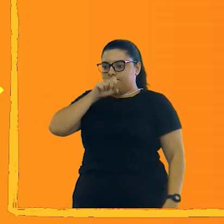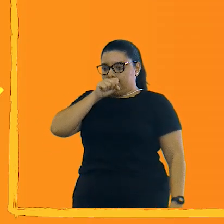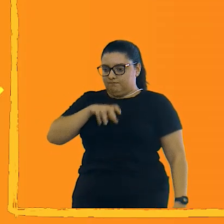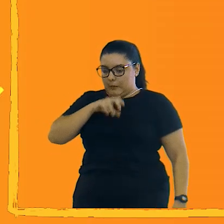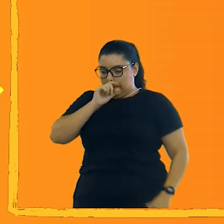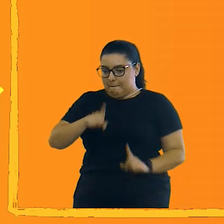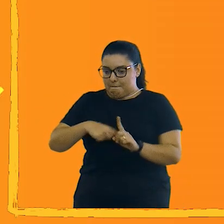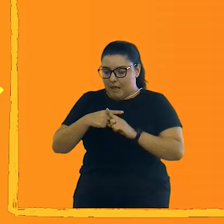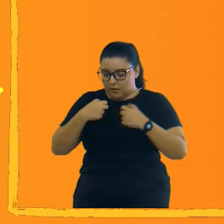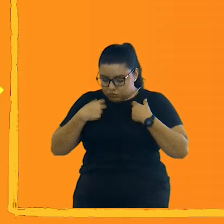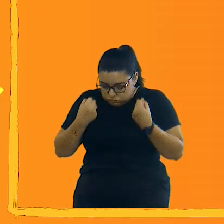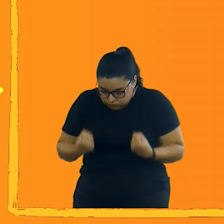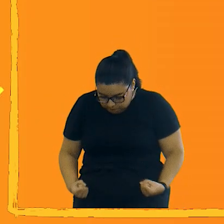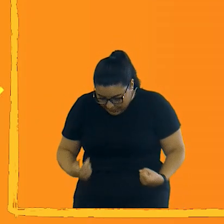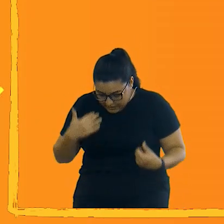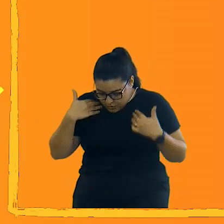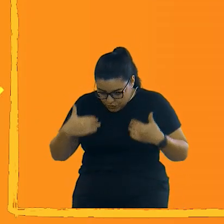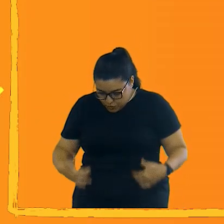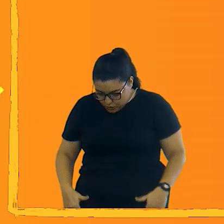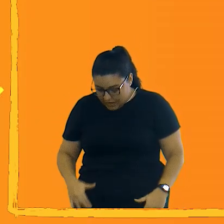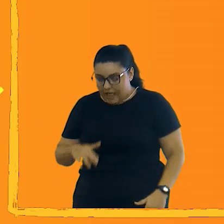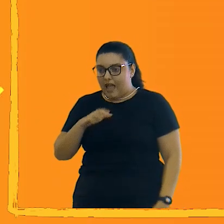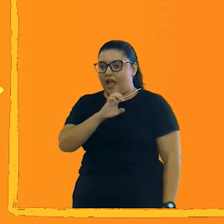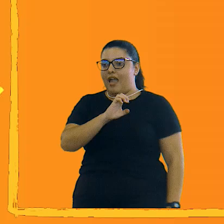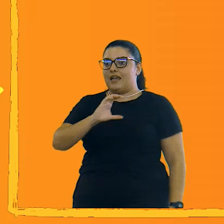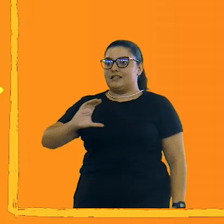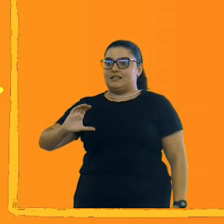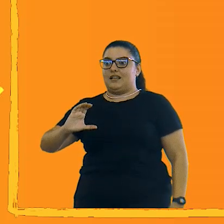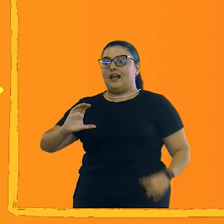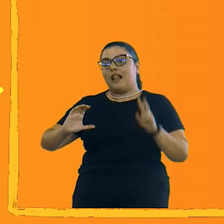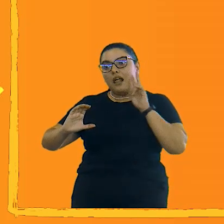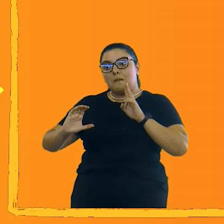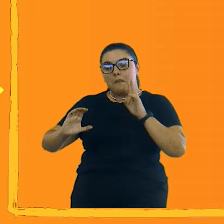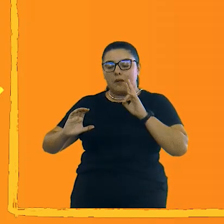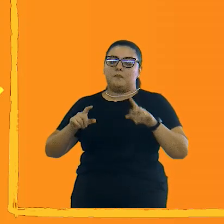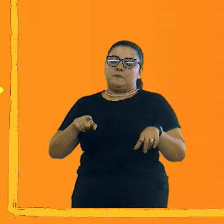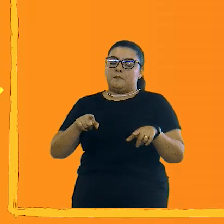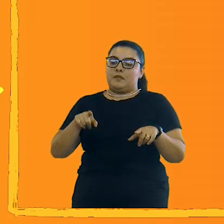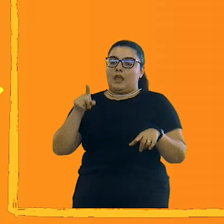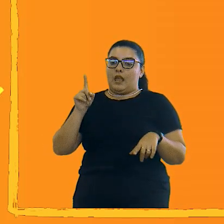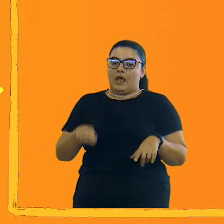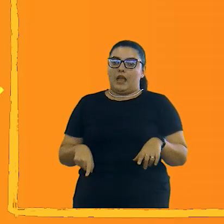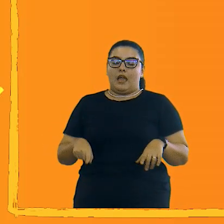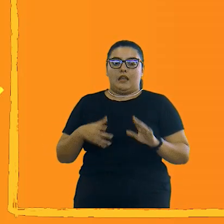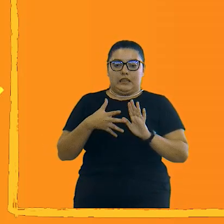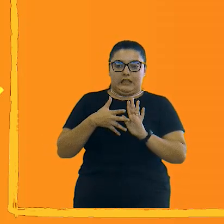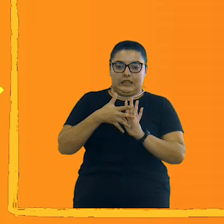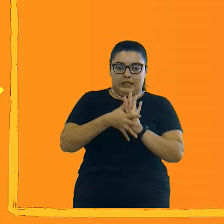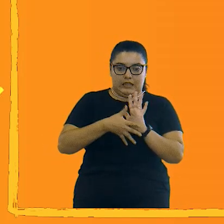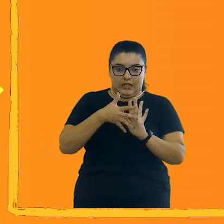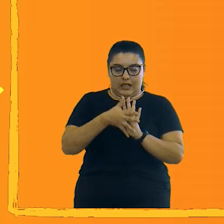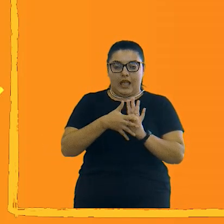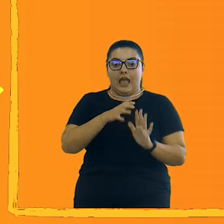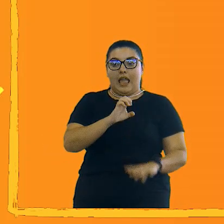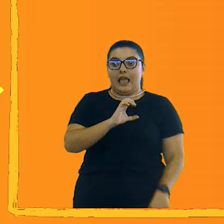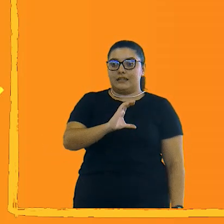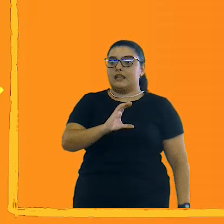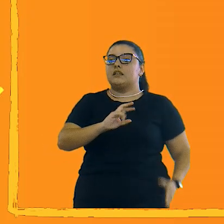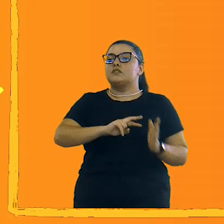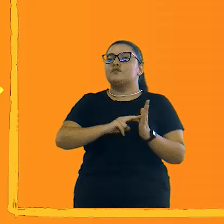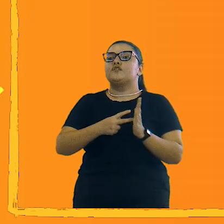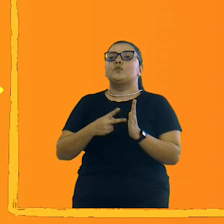Atleta o médico calcula o EC do atleta a unidade de medida de grandeza descrita pelo parâmetro é